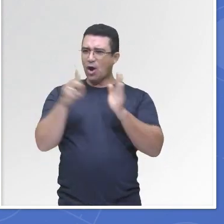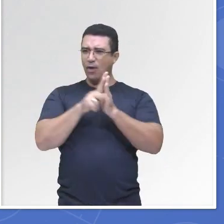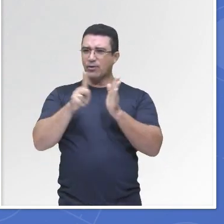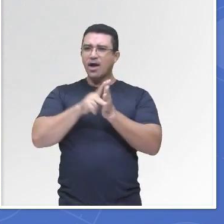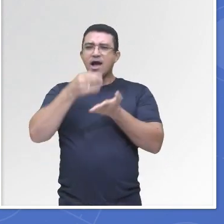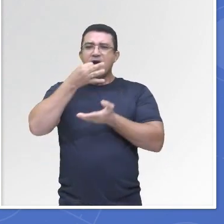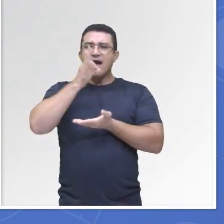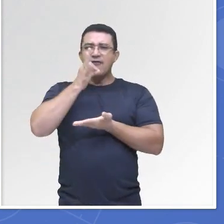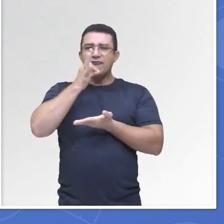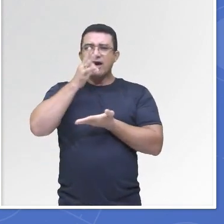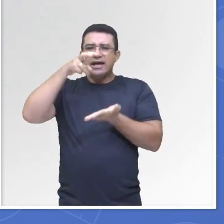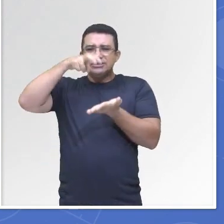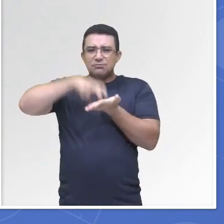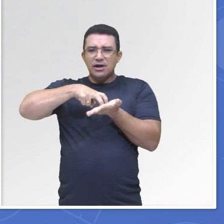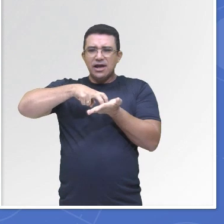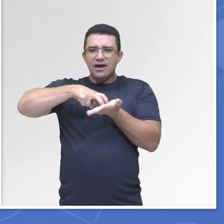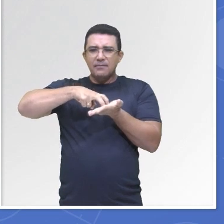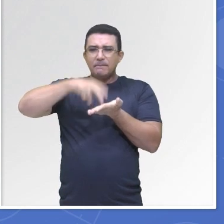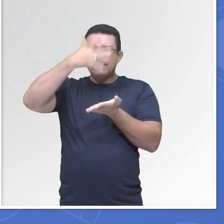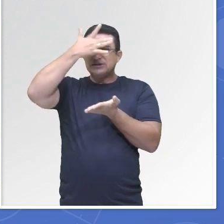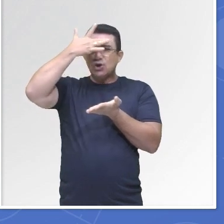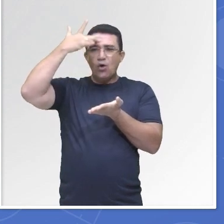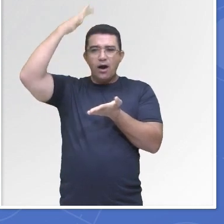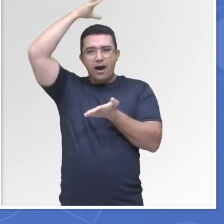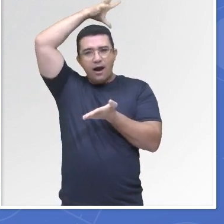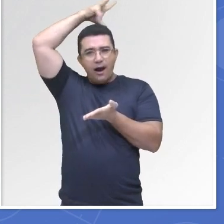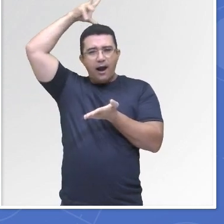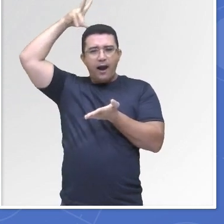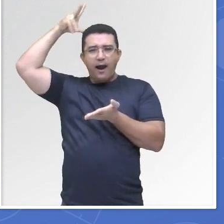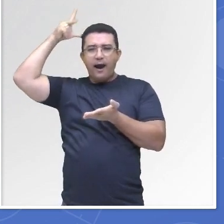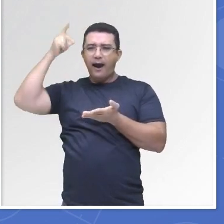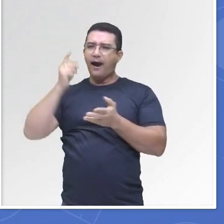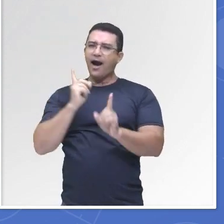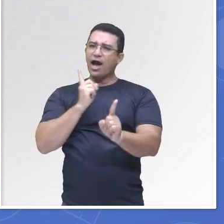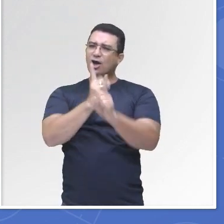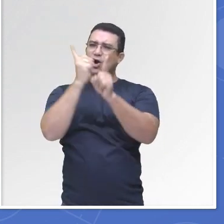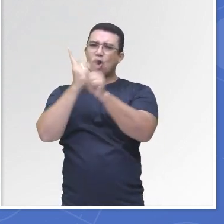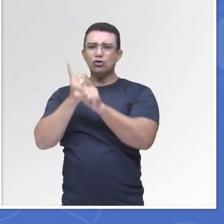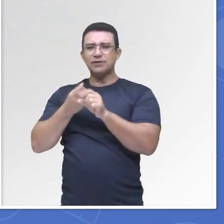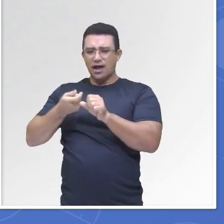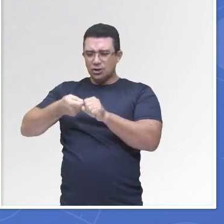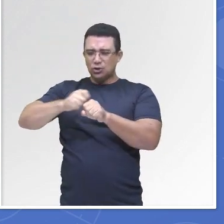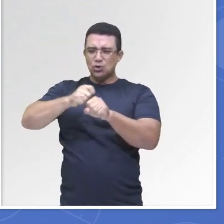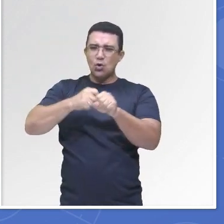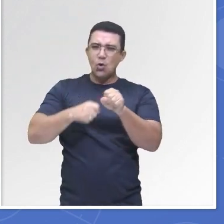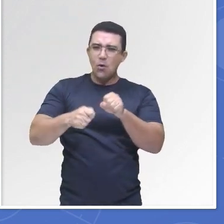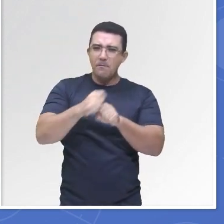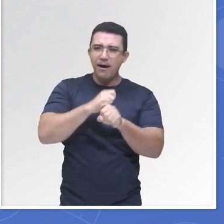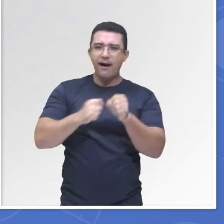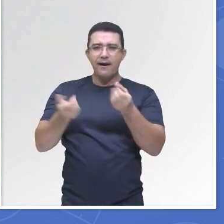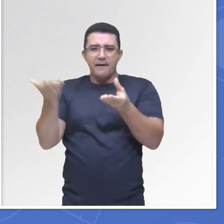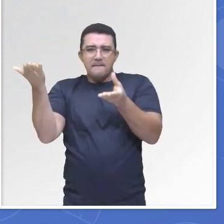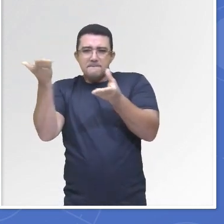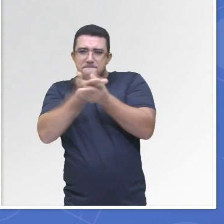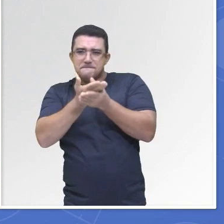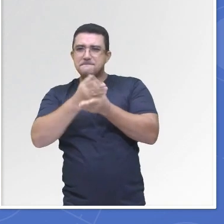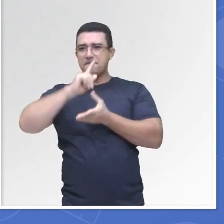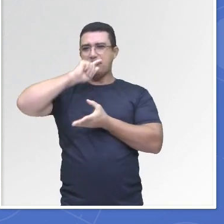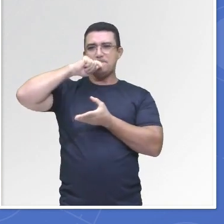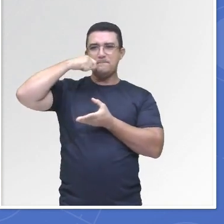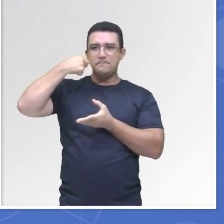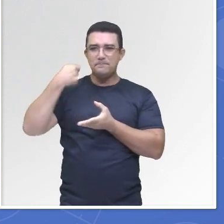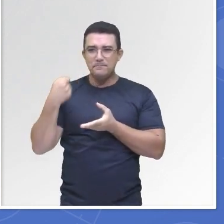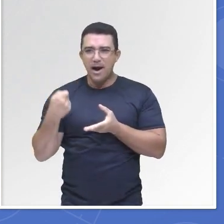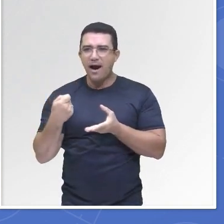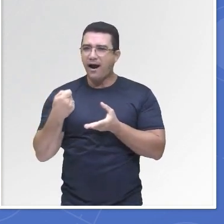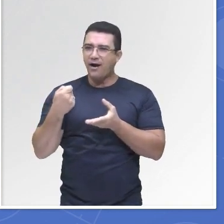amazonense? Cara, em lugar nenhum do mundo tu vai encontrar um tucumã dentro do pão, gente. Que ideia genial, que maravilha. E isso lá